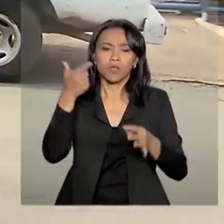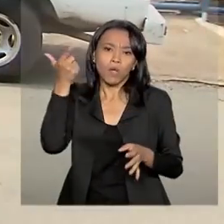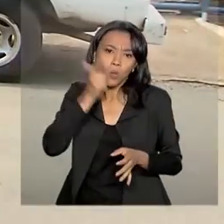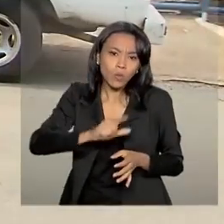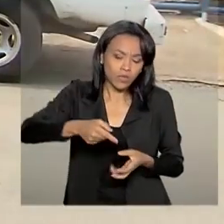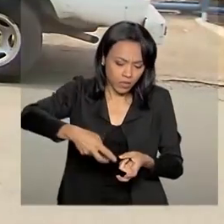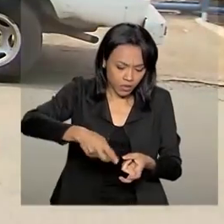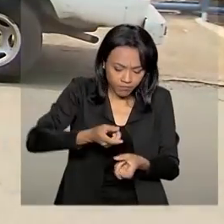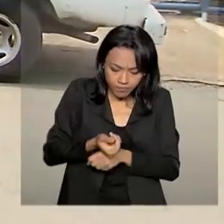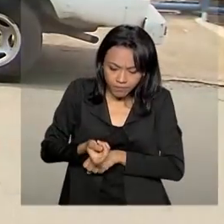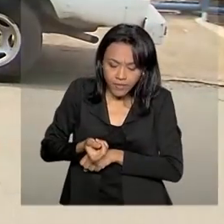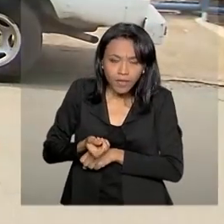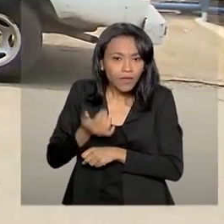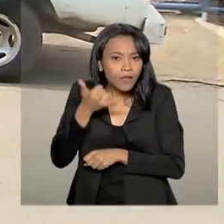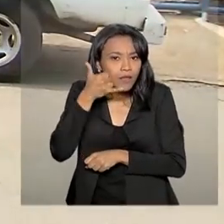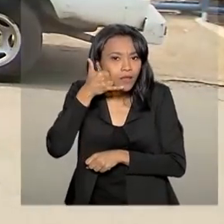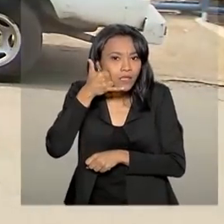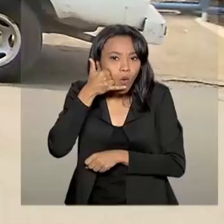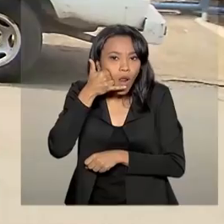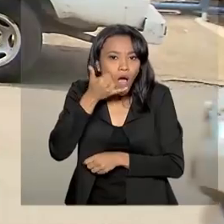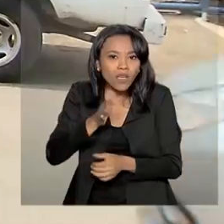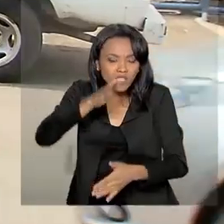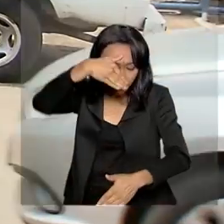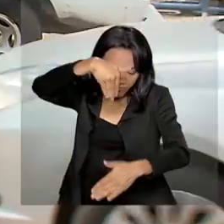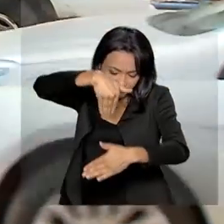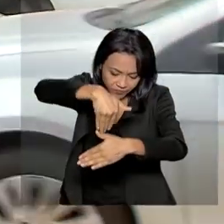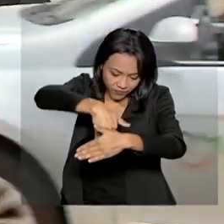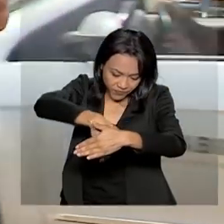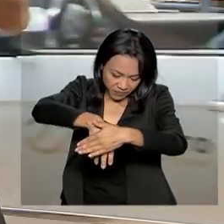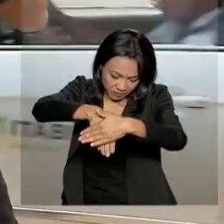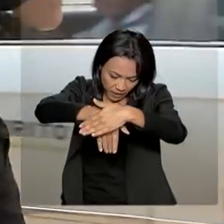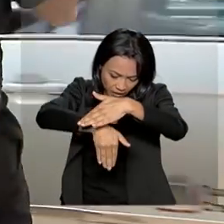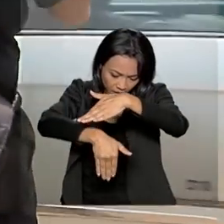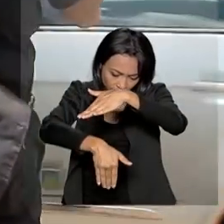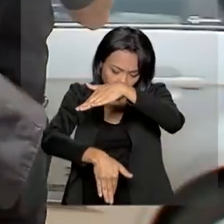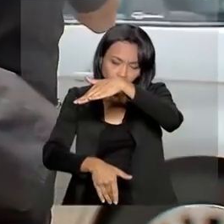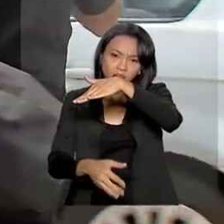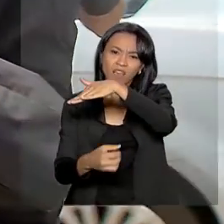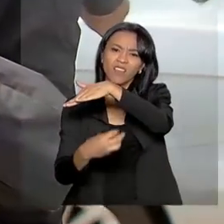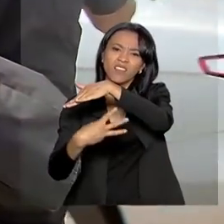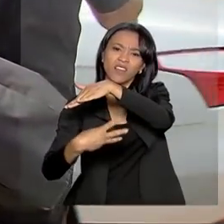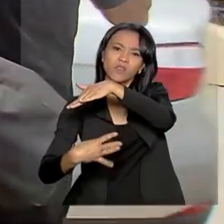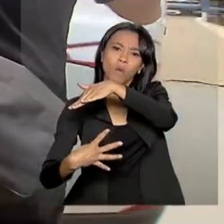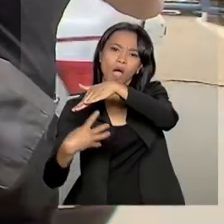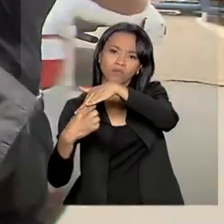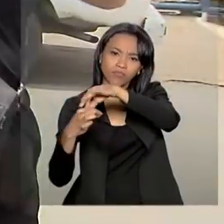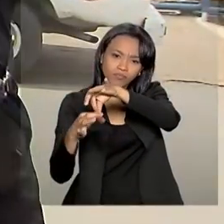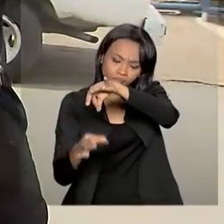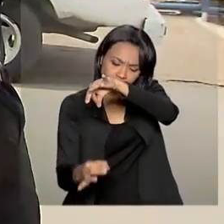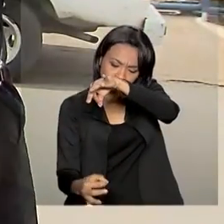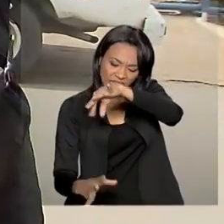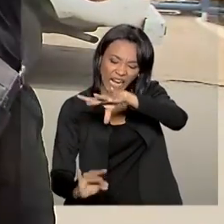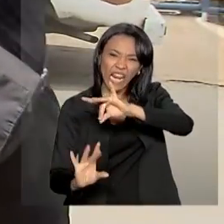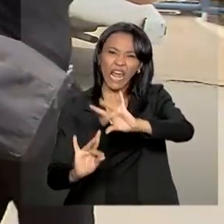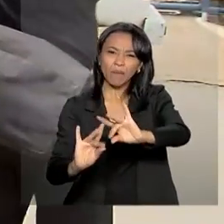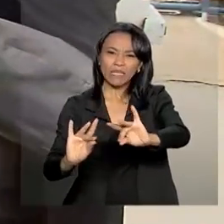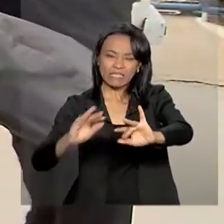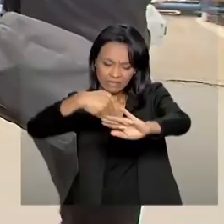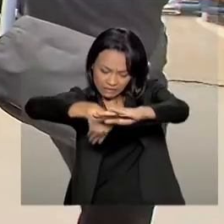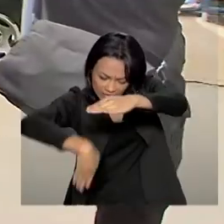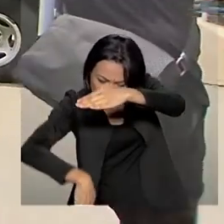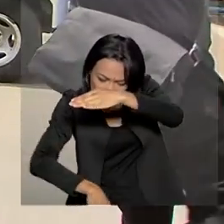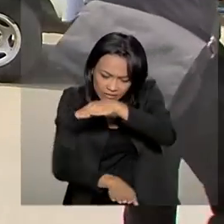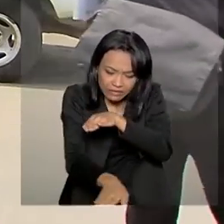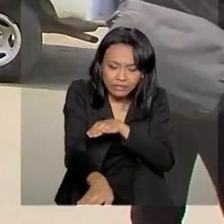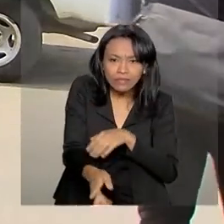o sinal de aparelhos celulares que estão a cerca de 3, 4 metros abaixo da lama. E esses equipamentos vão poder ajudar